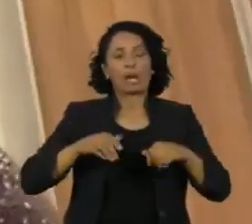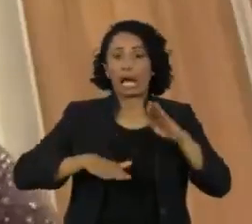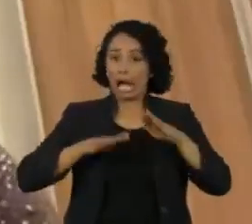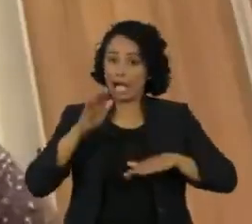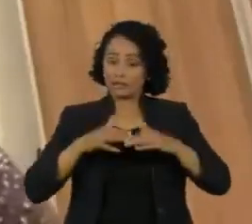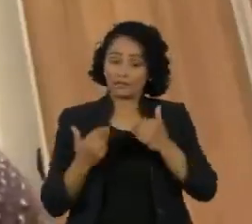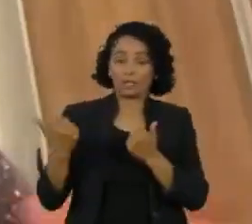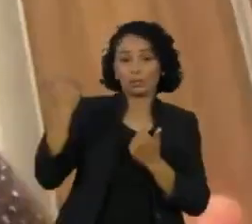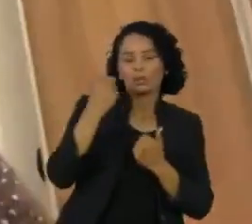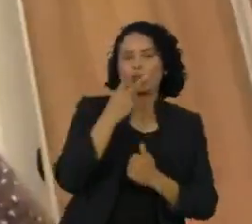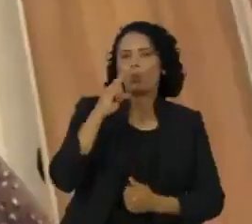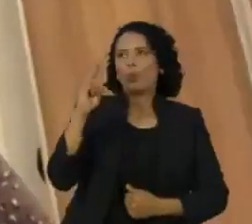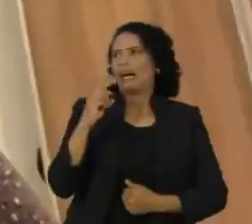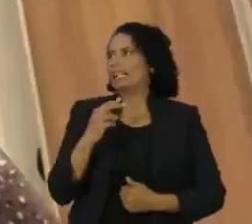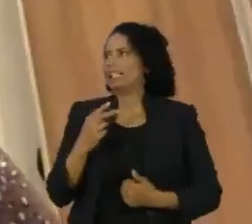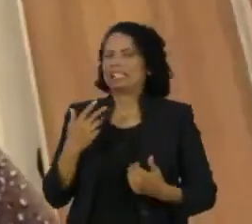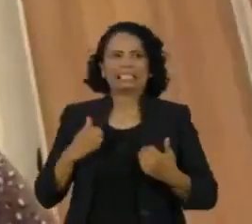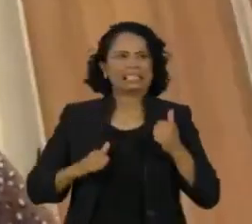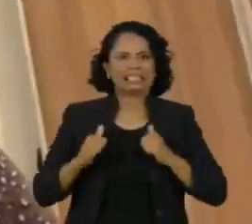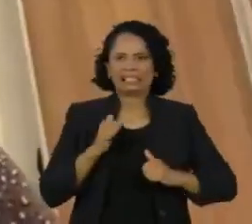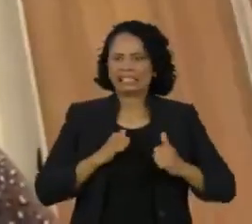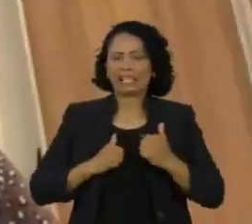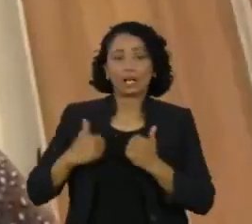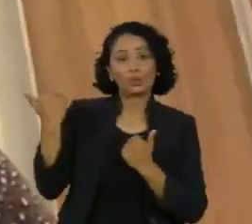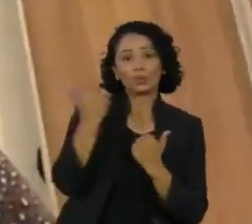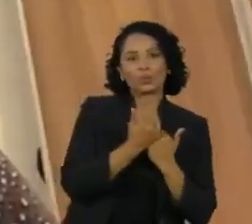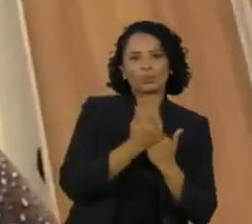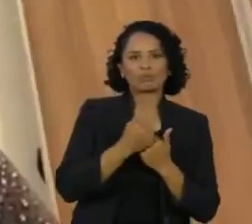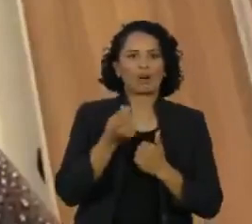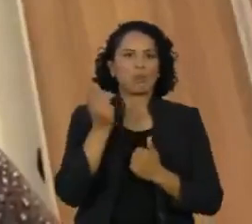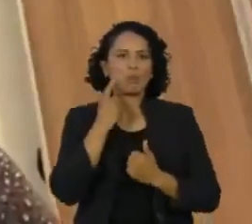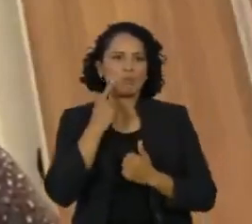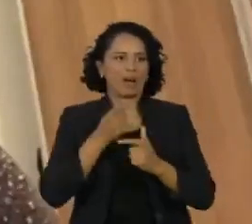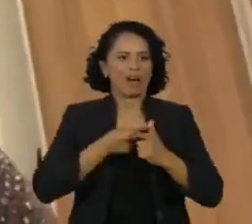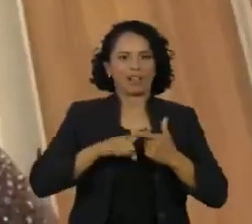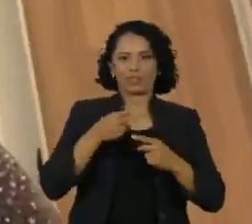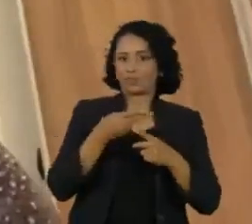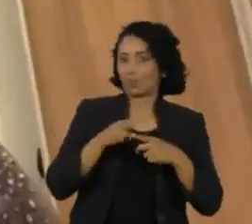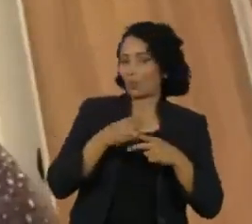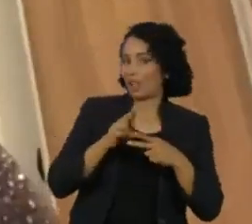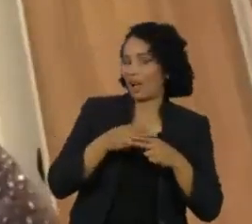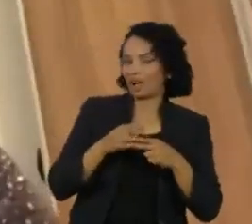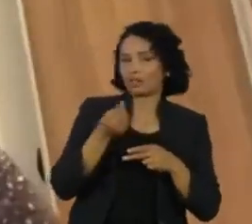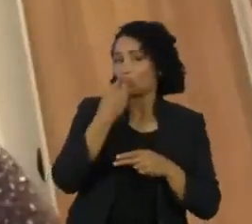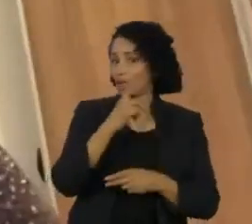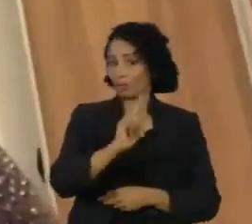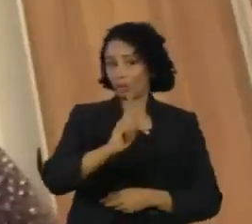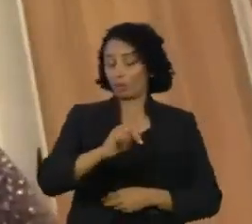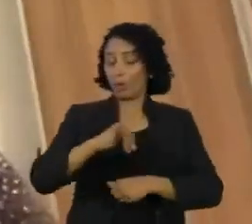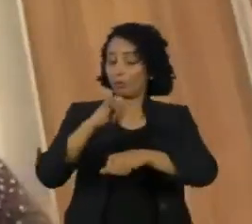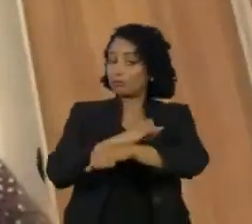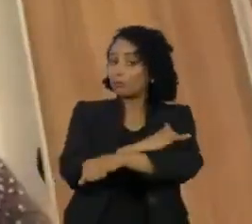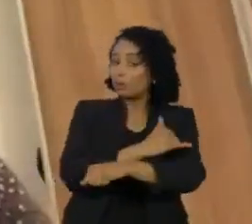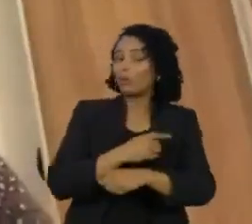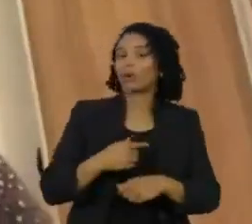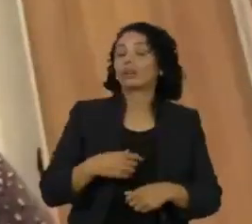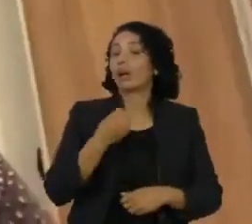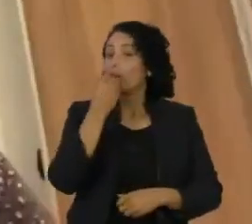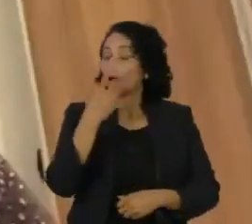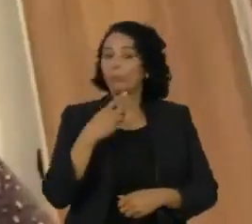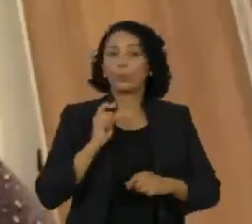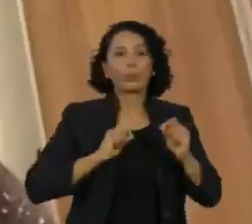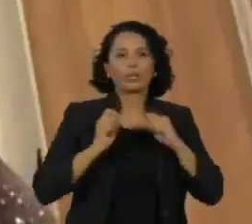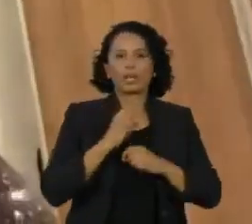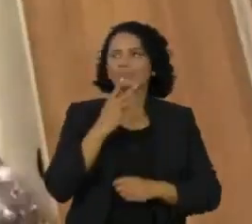que isso é ruim, porque aumenta o peso, mas tentar, na hora que tiver a fissura, beber água